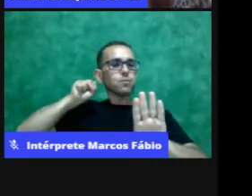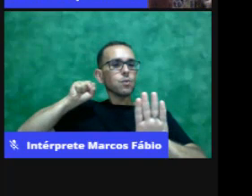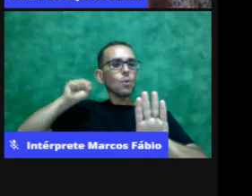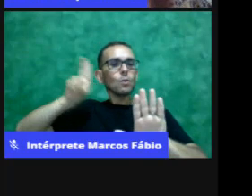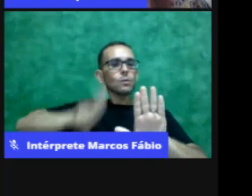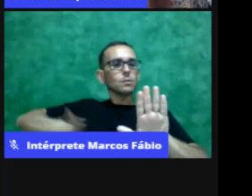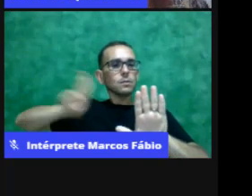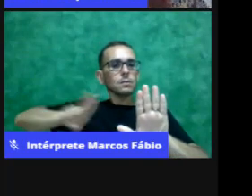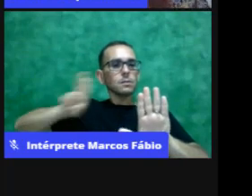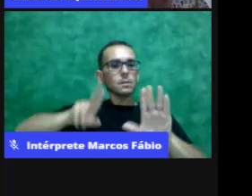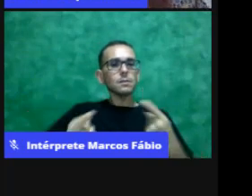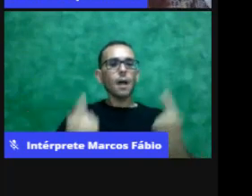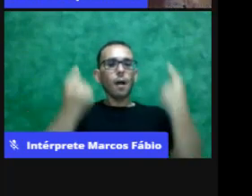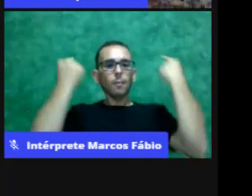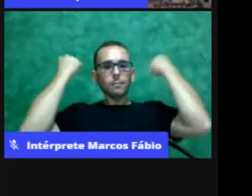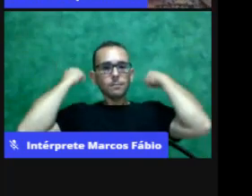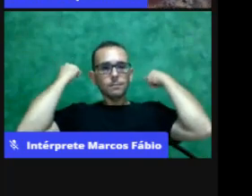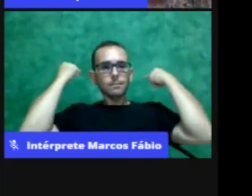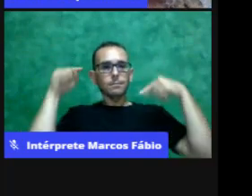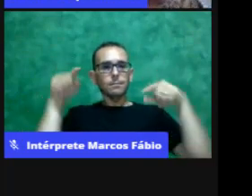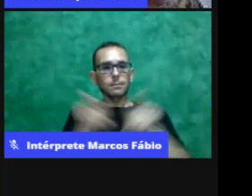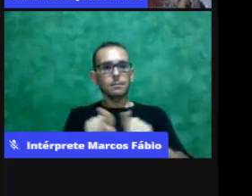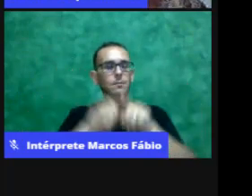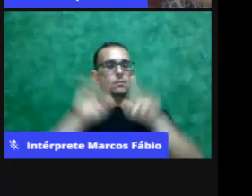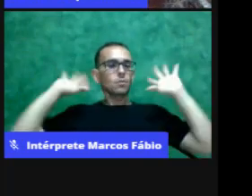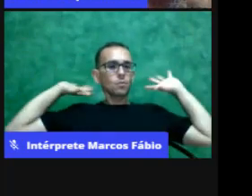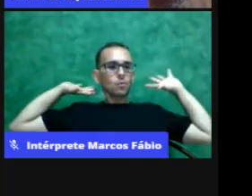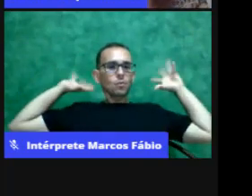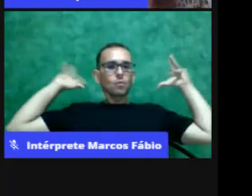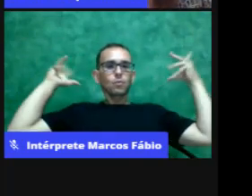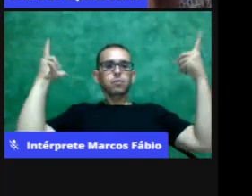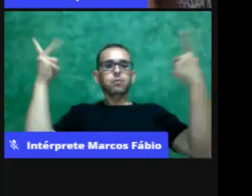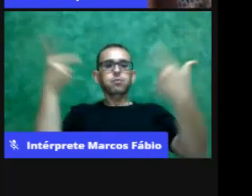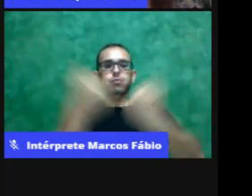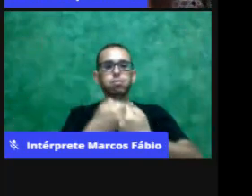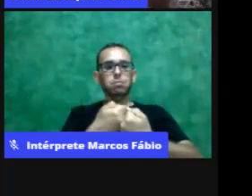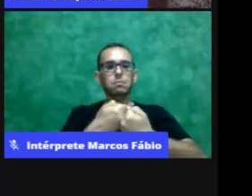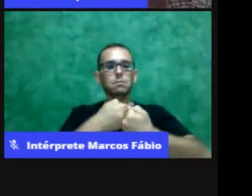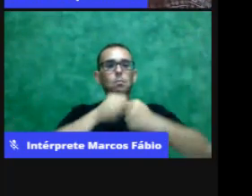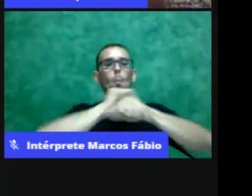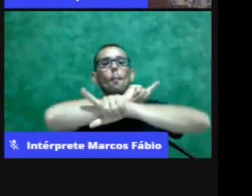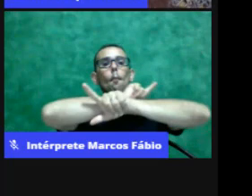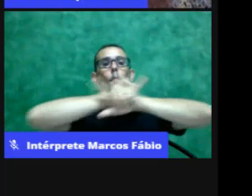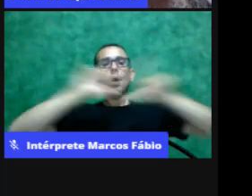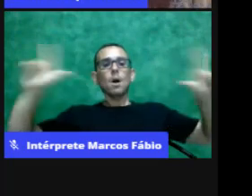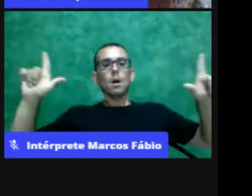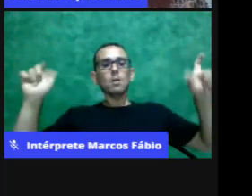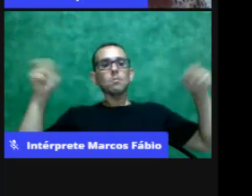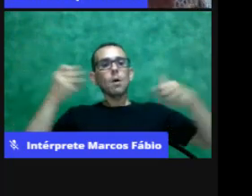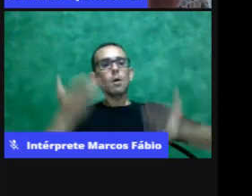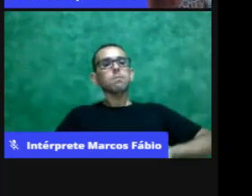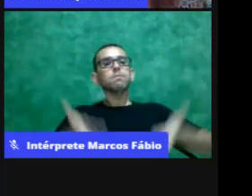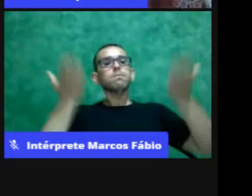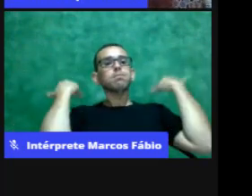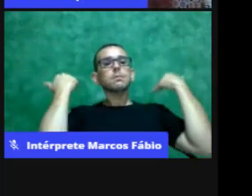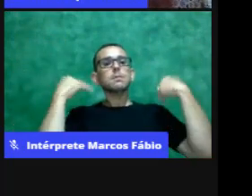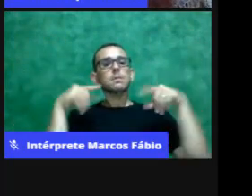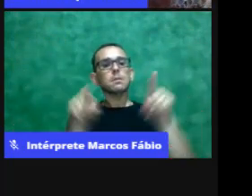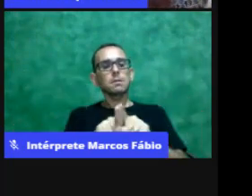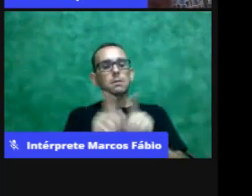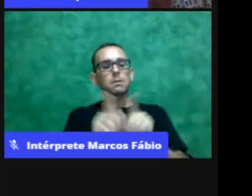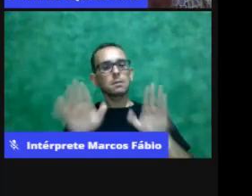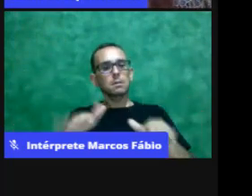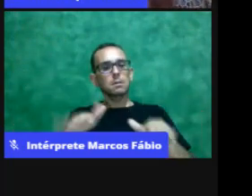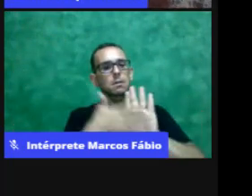usar para trocar o fundo lá, tira todo o fundo de você, você fica limpinha, né? E aí você põe o fundo que você quiser